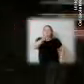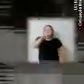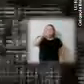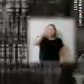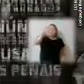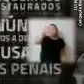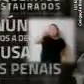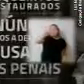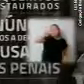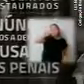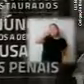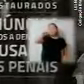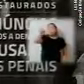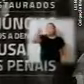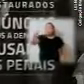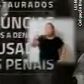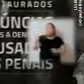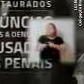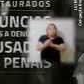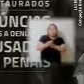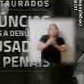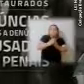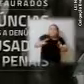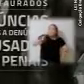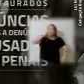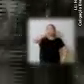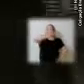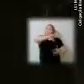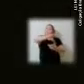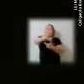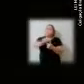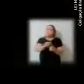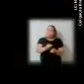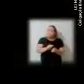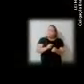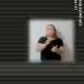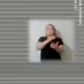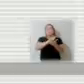maior operação anticorrupção da história do mundo moderno